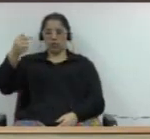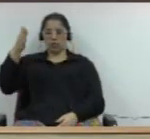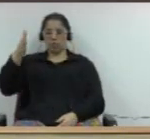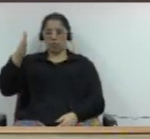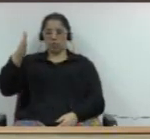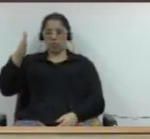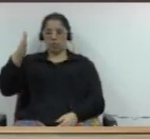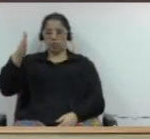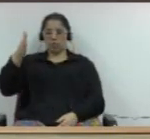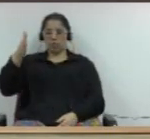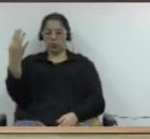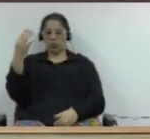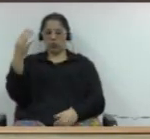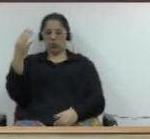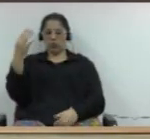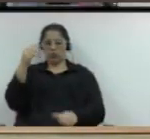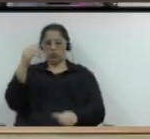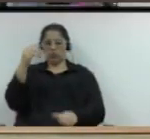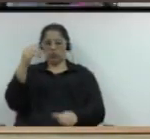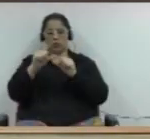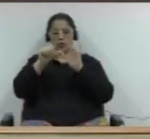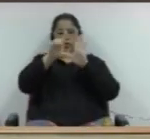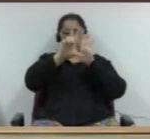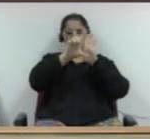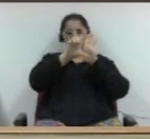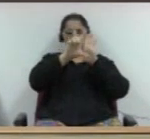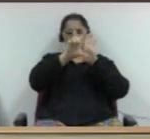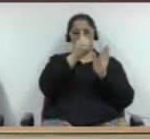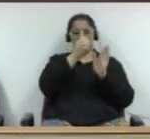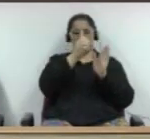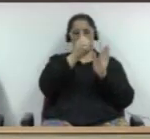187/2014. Altera dispositivos da Lei número